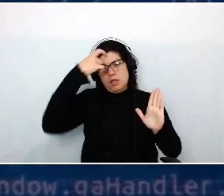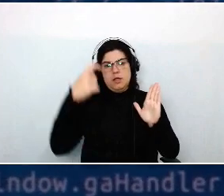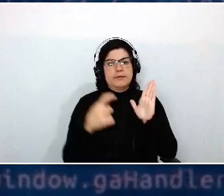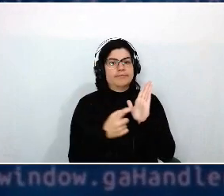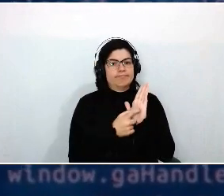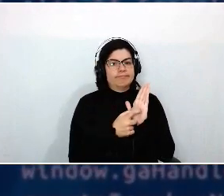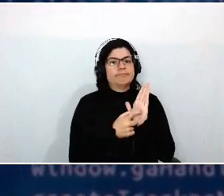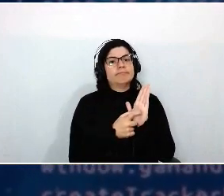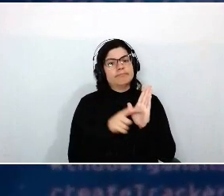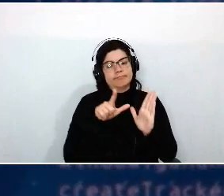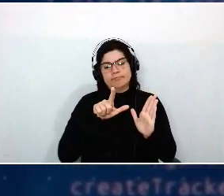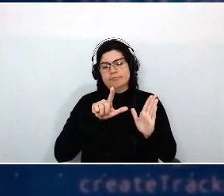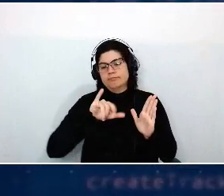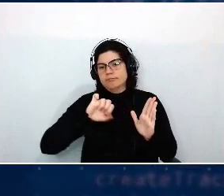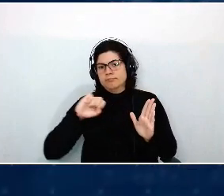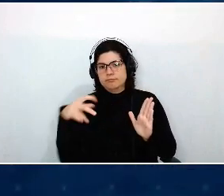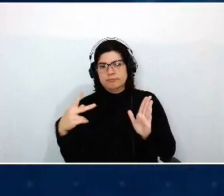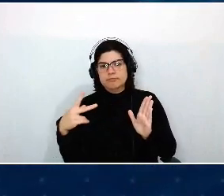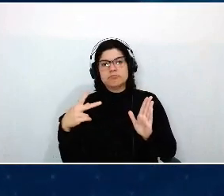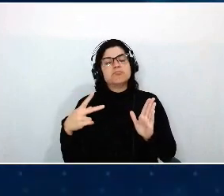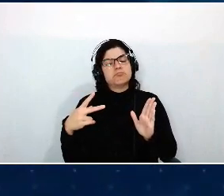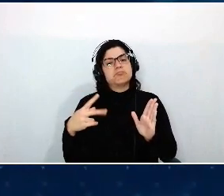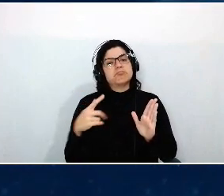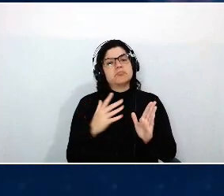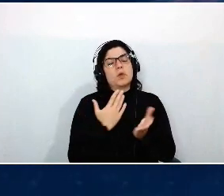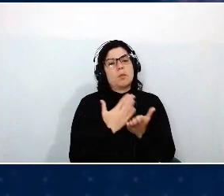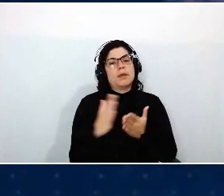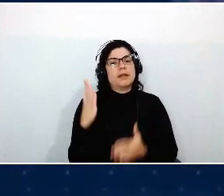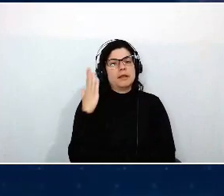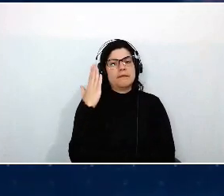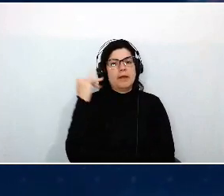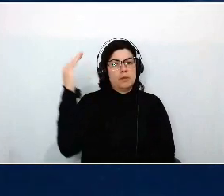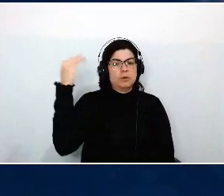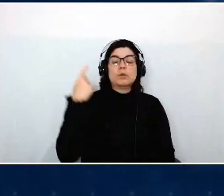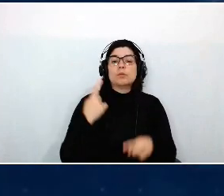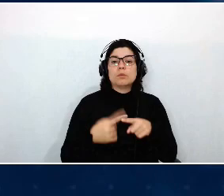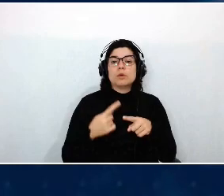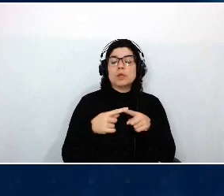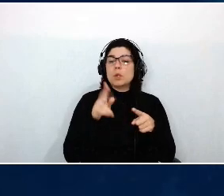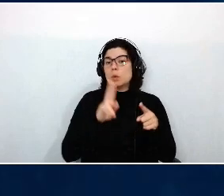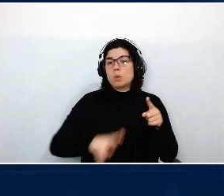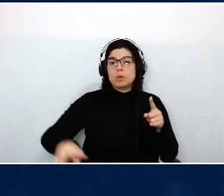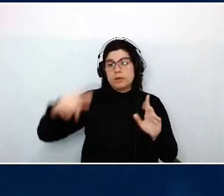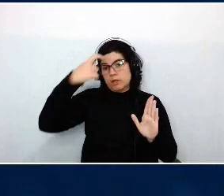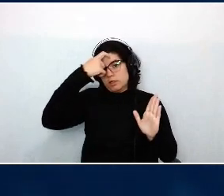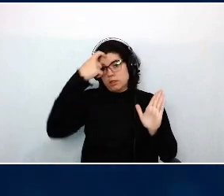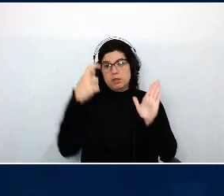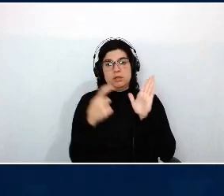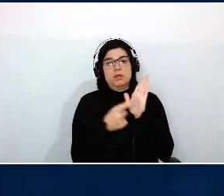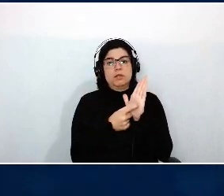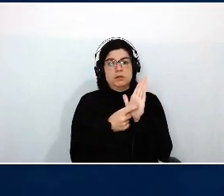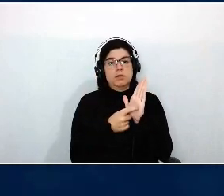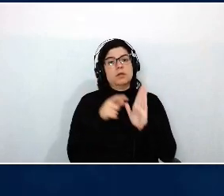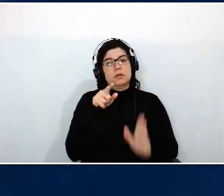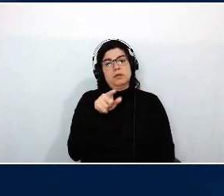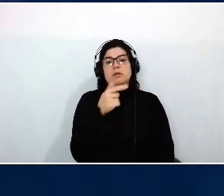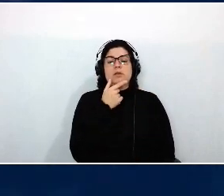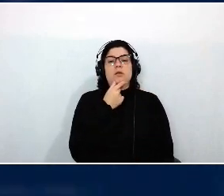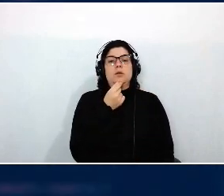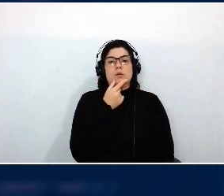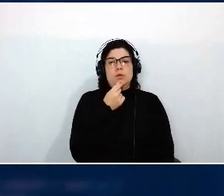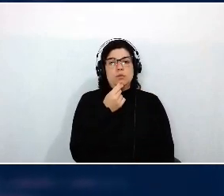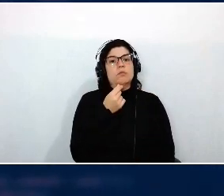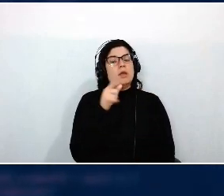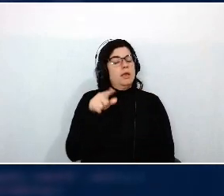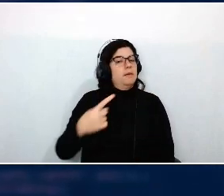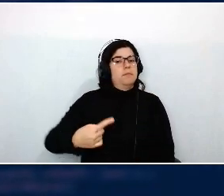sendo conhecido aí por ser usado muito em inteligência artificial, né? E o John McCarthy foi um dos coautores